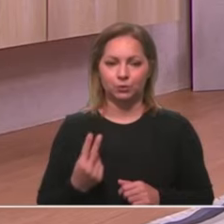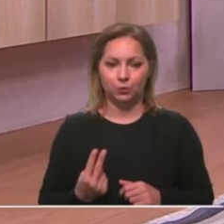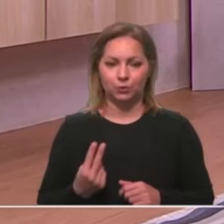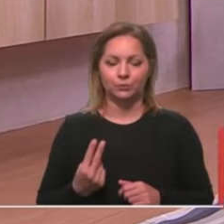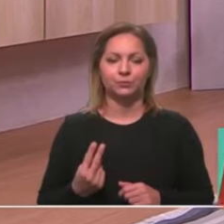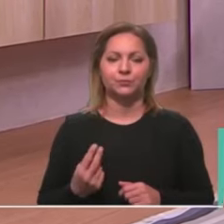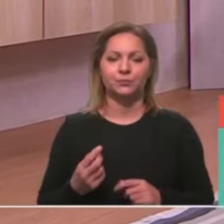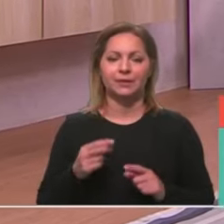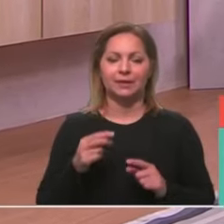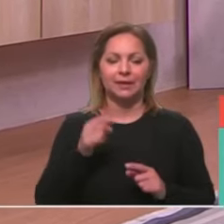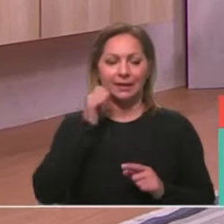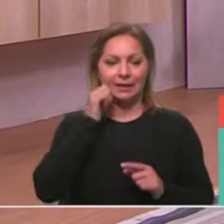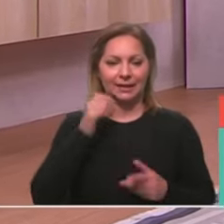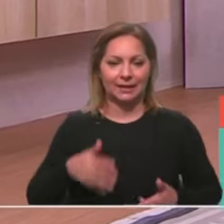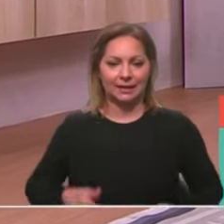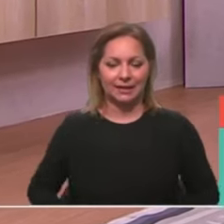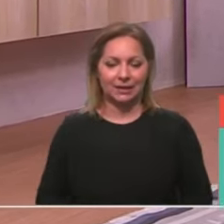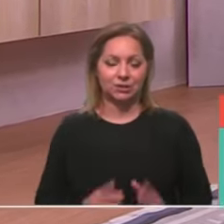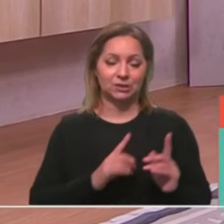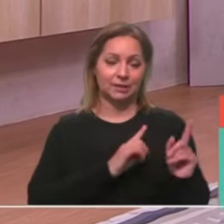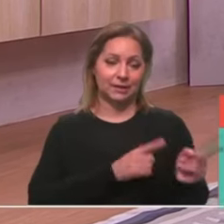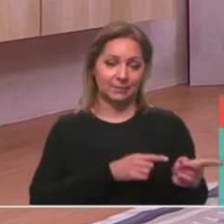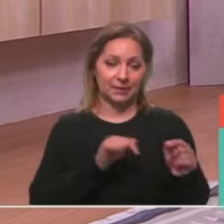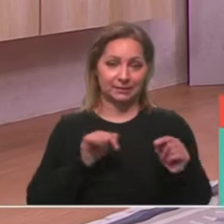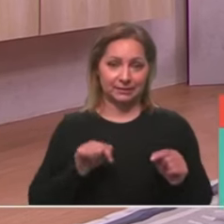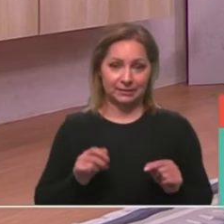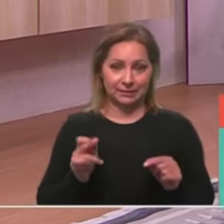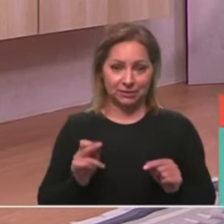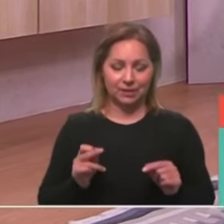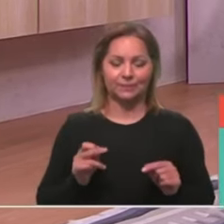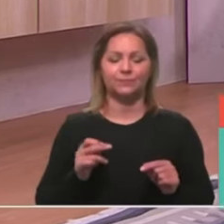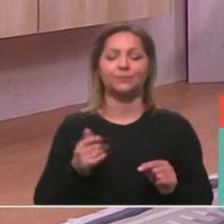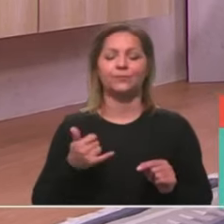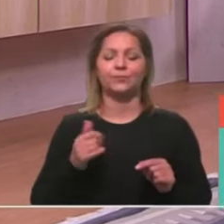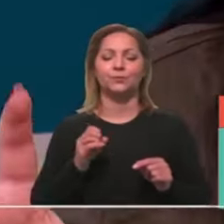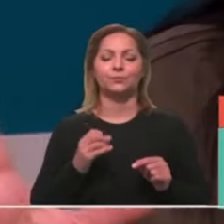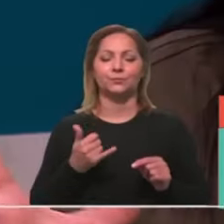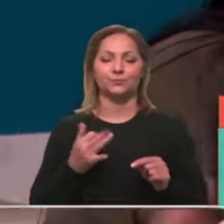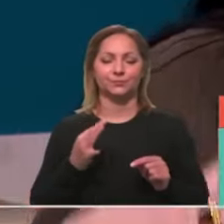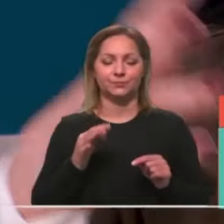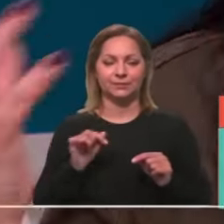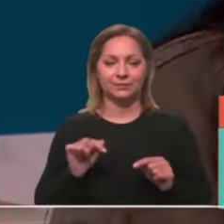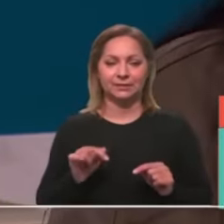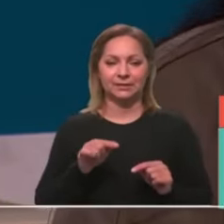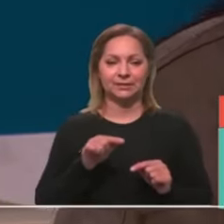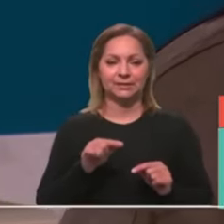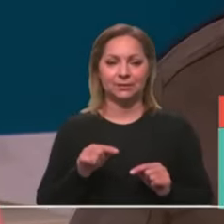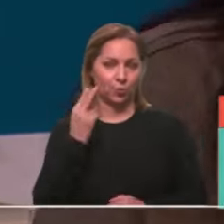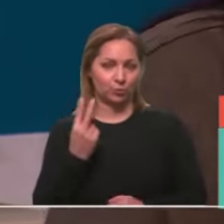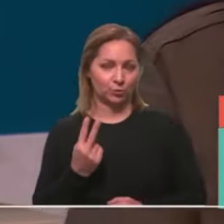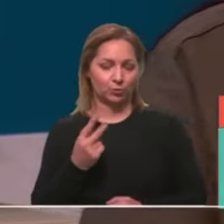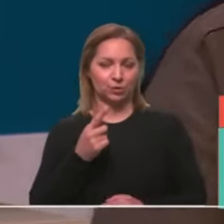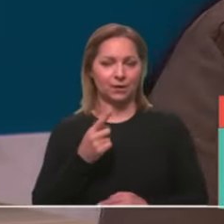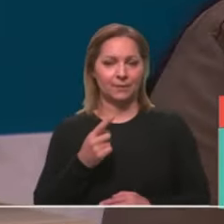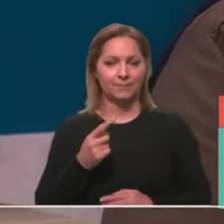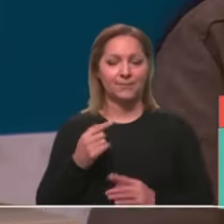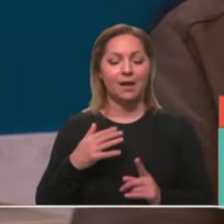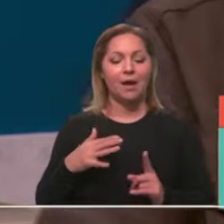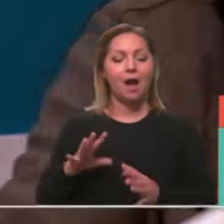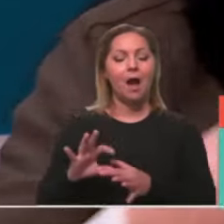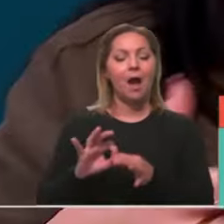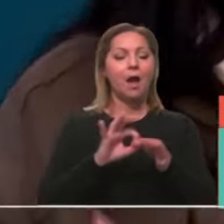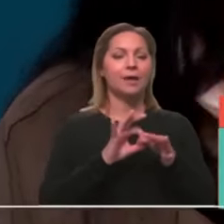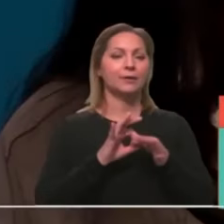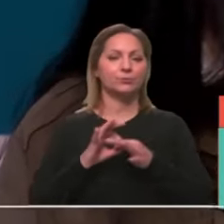relacionamentos. Os nascidos no mês de março e este ano de 2024 são uns dos mais favorecidos. Portanto, vão estar